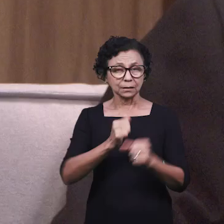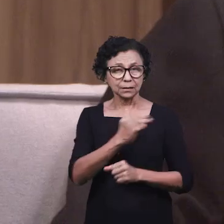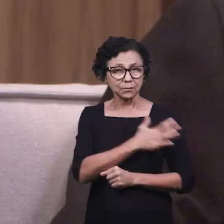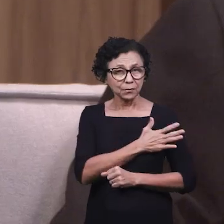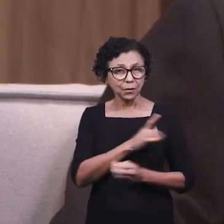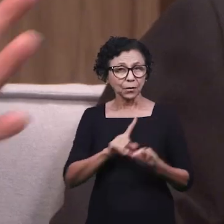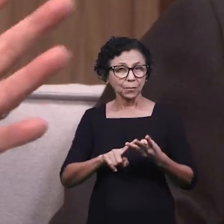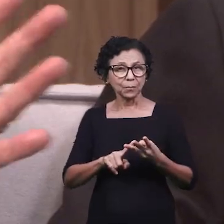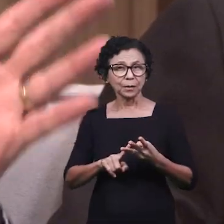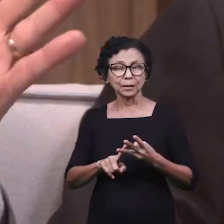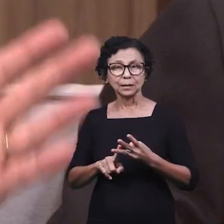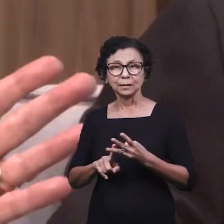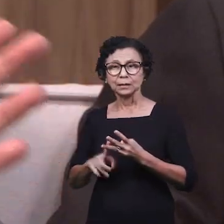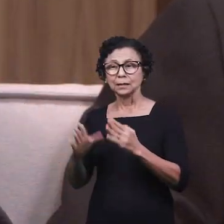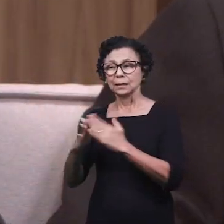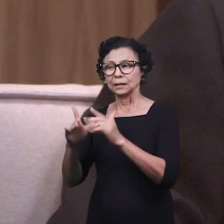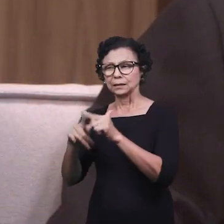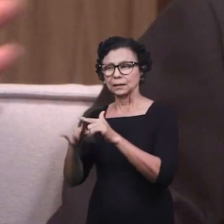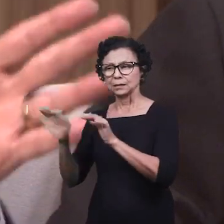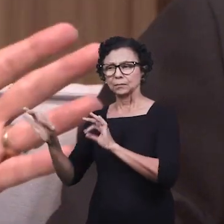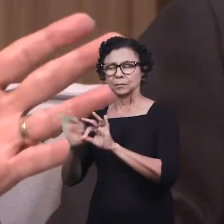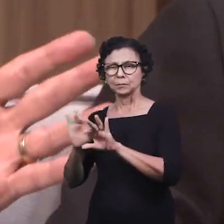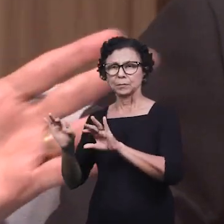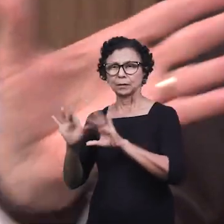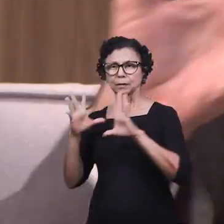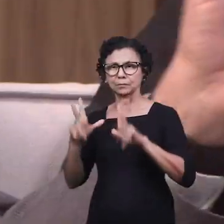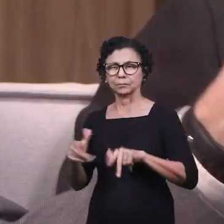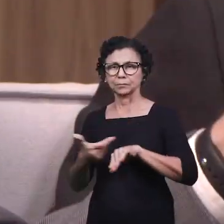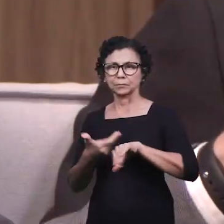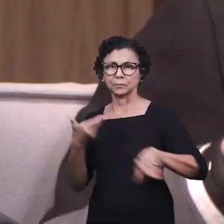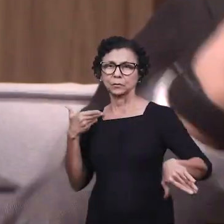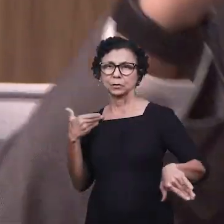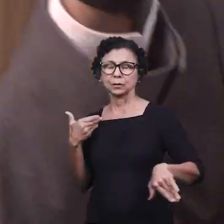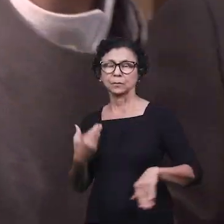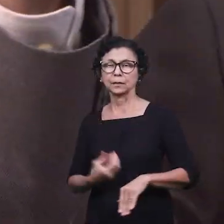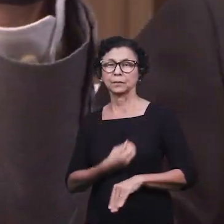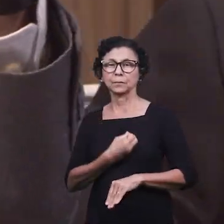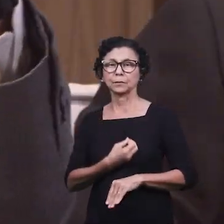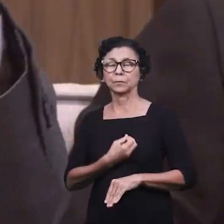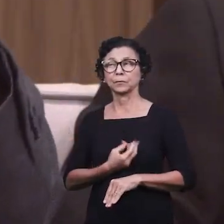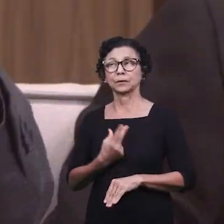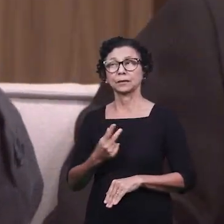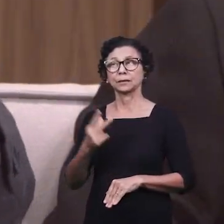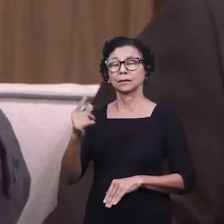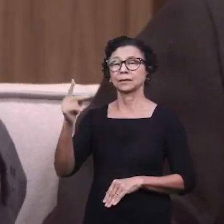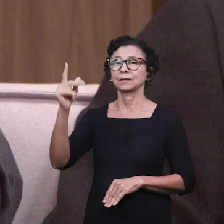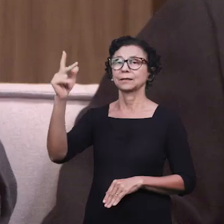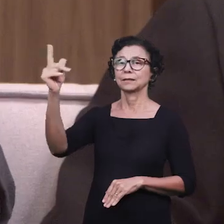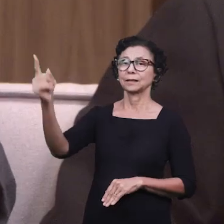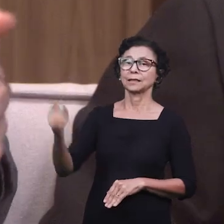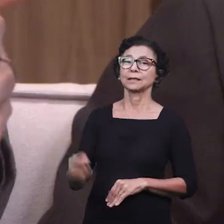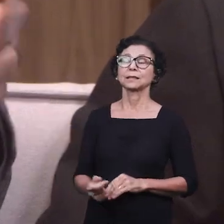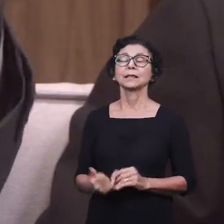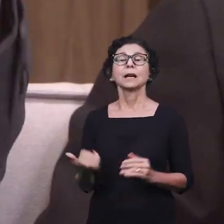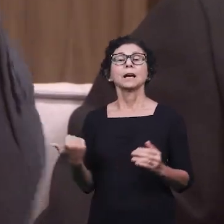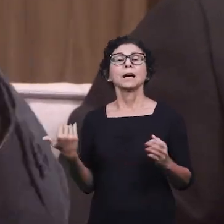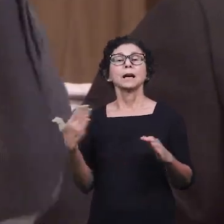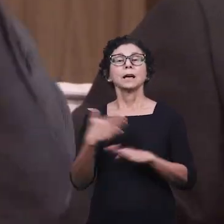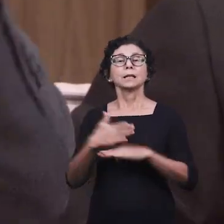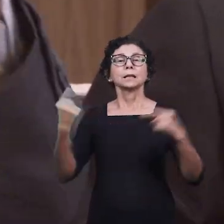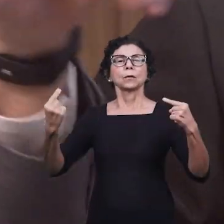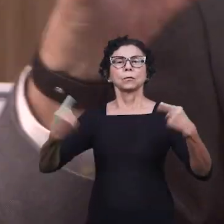para a vida eterna. Então, tudo está baseado na palavra. Daí essa grande oposição